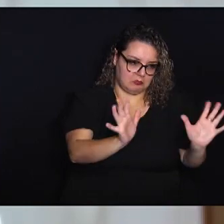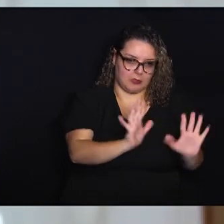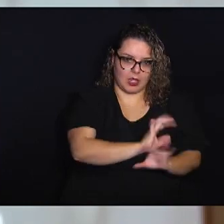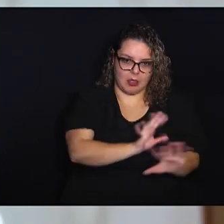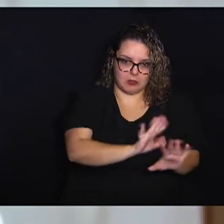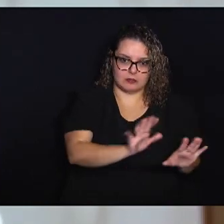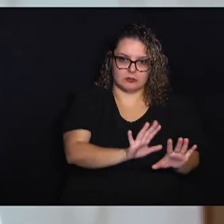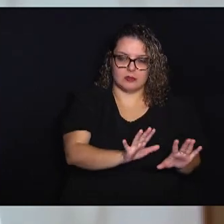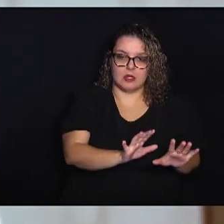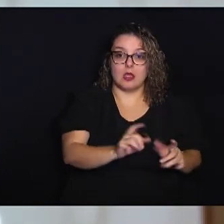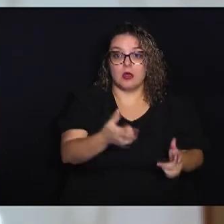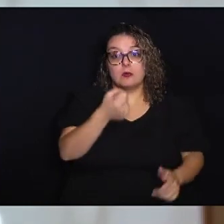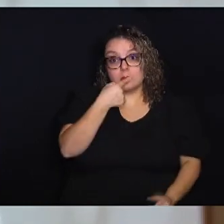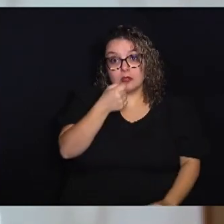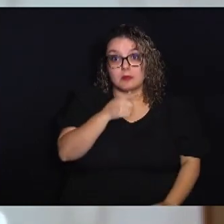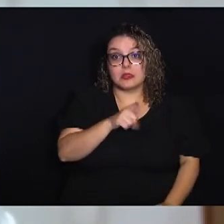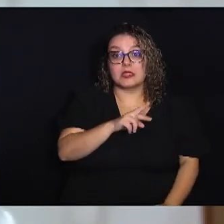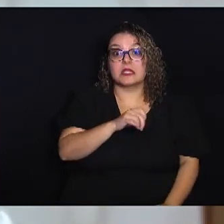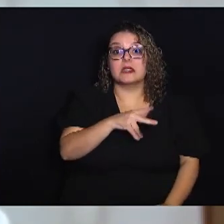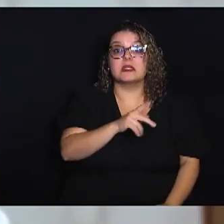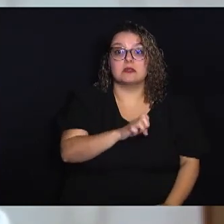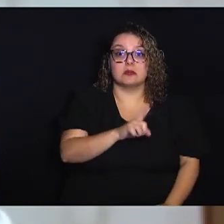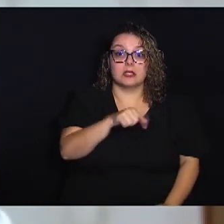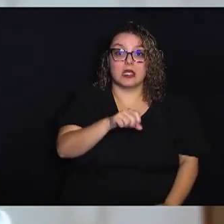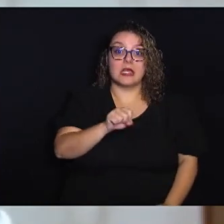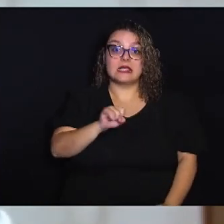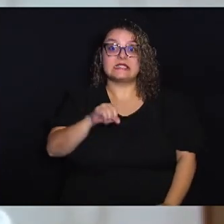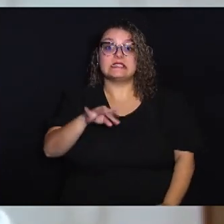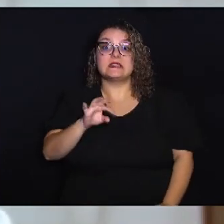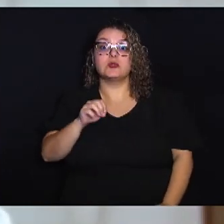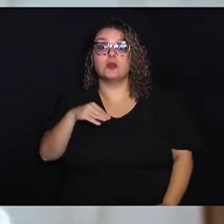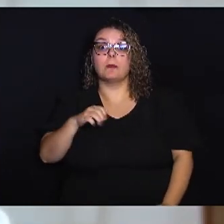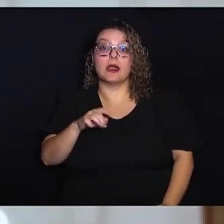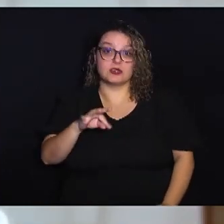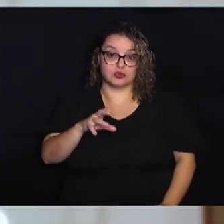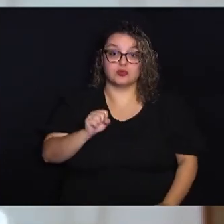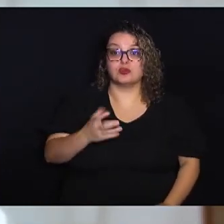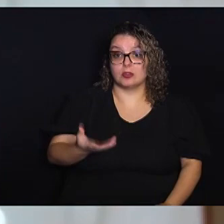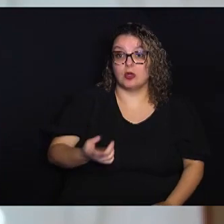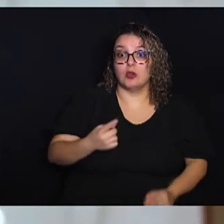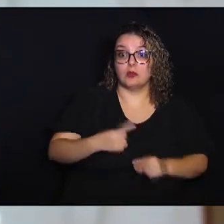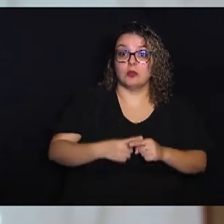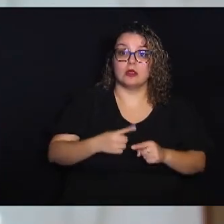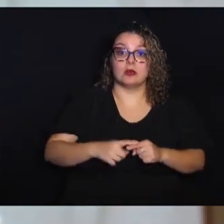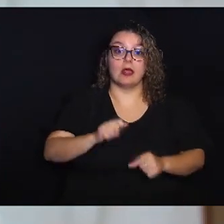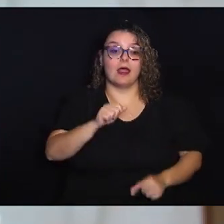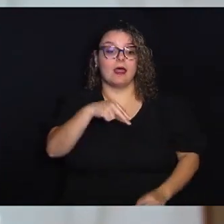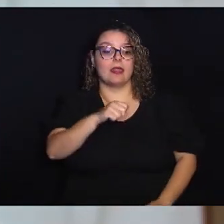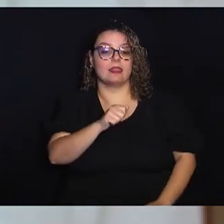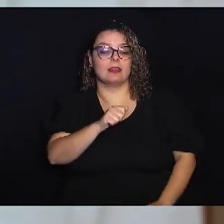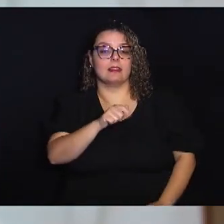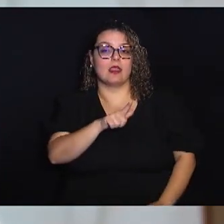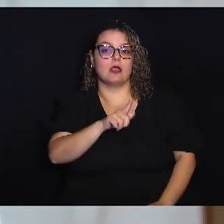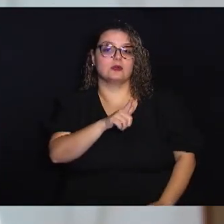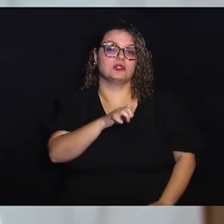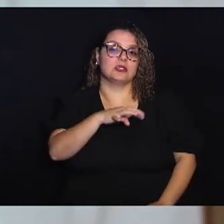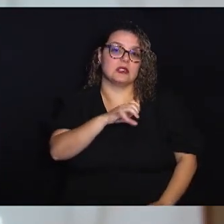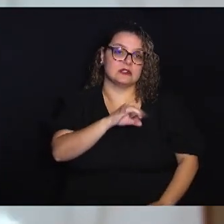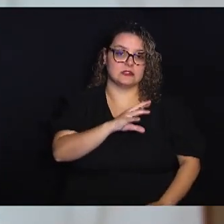muitos desses comprimidos para gripe, né, eles são sintomáticos. Né? Então, por que está lá? Analgésico, a pessoa está com dor de